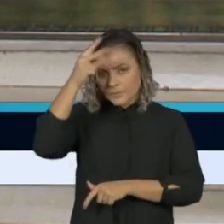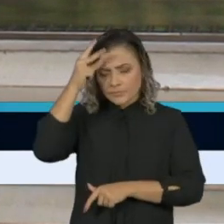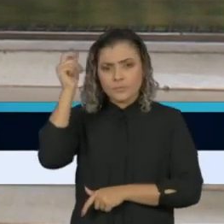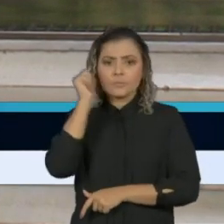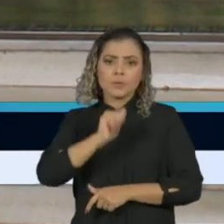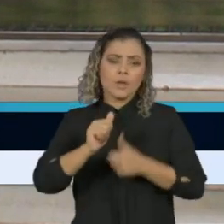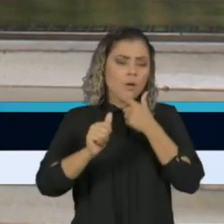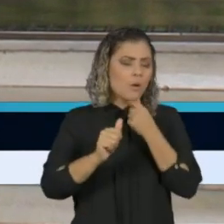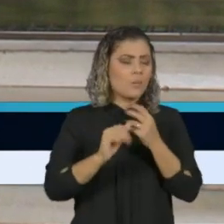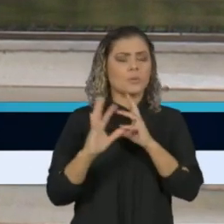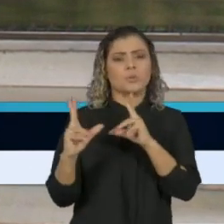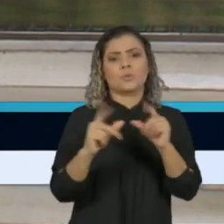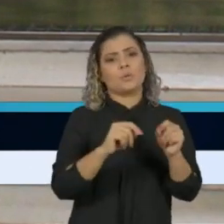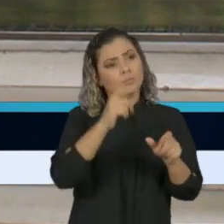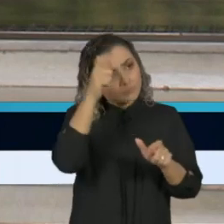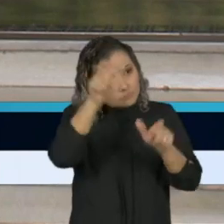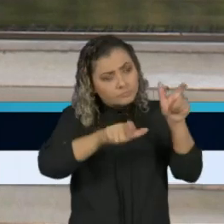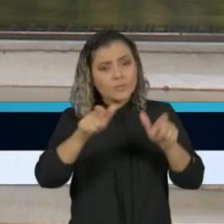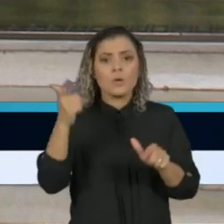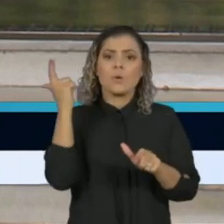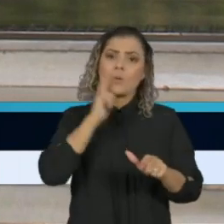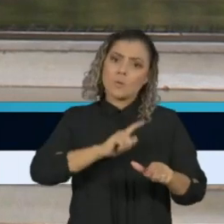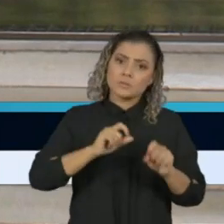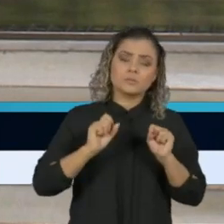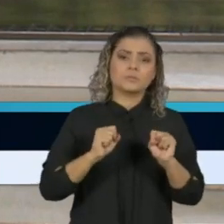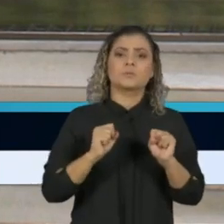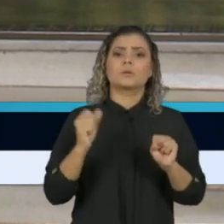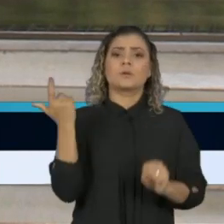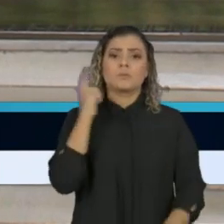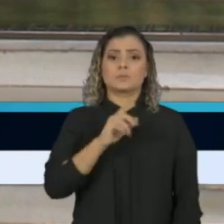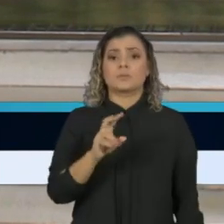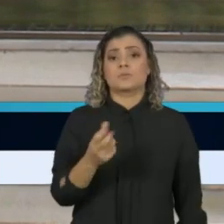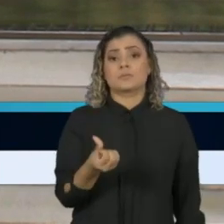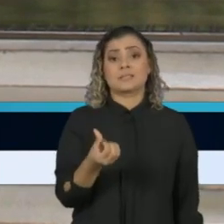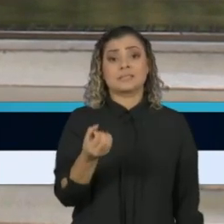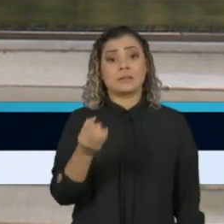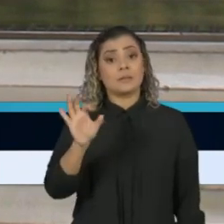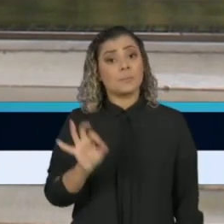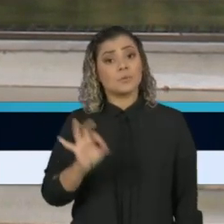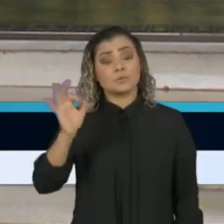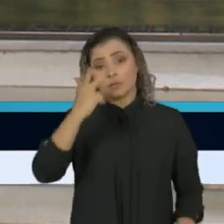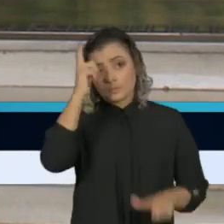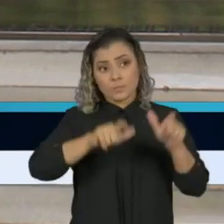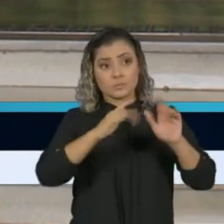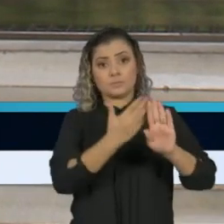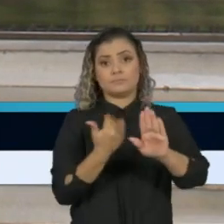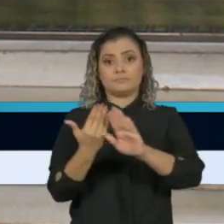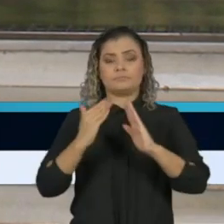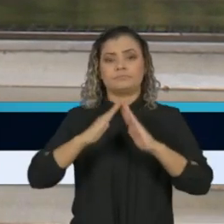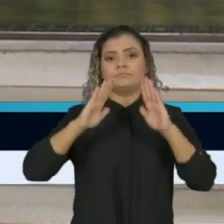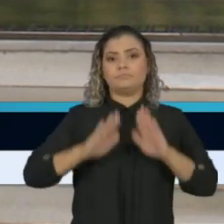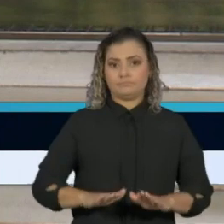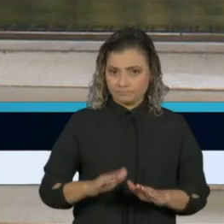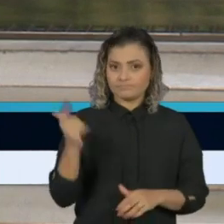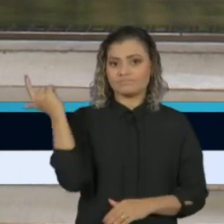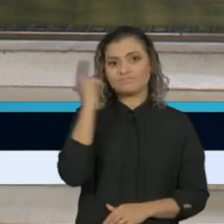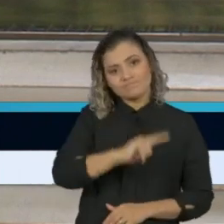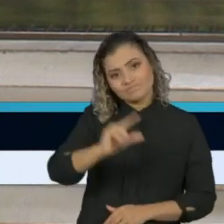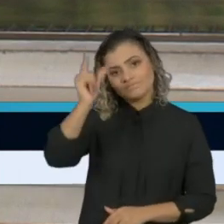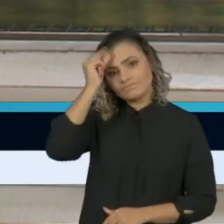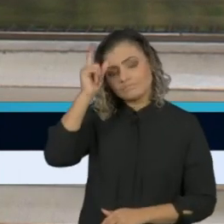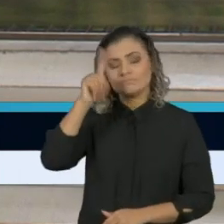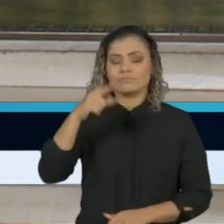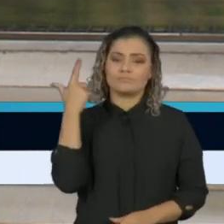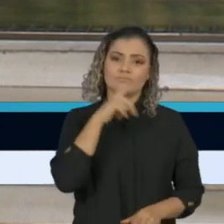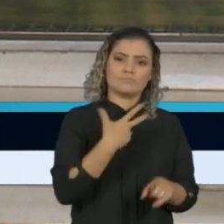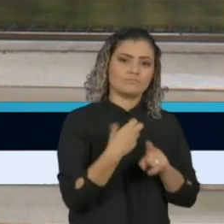e prefeitos conseguiram alcançar índice superior a 60% de isolamento social. É uma